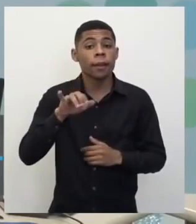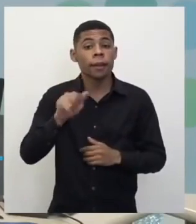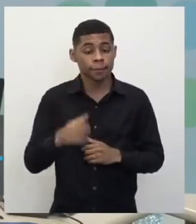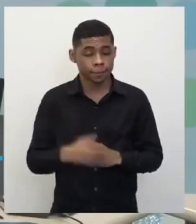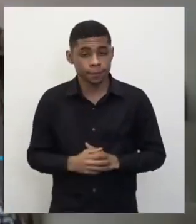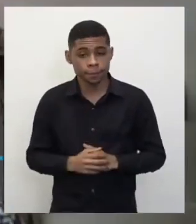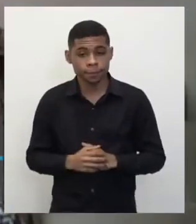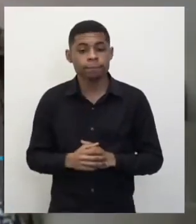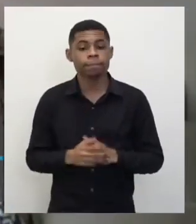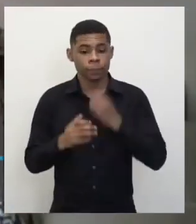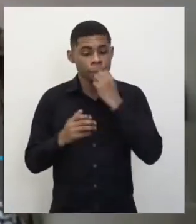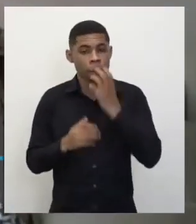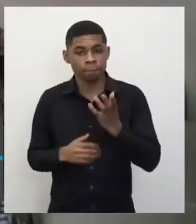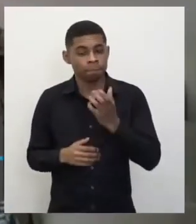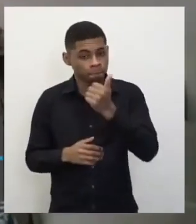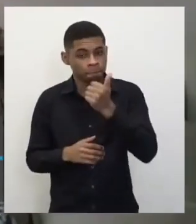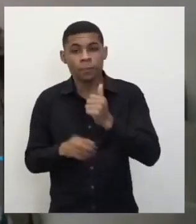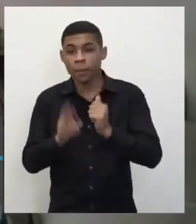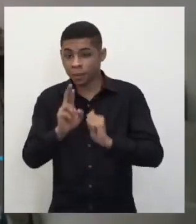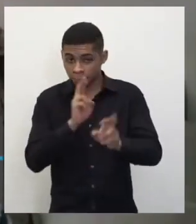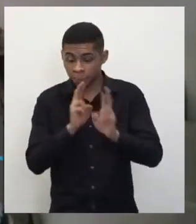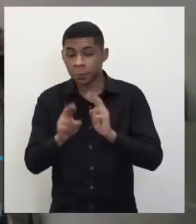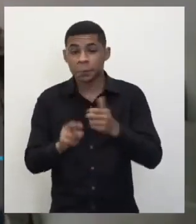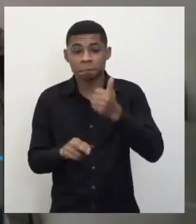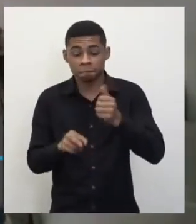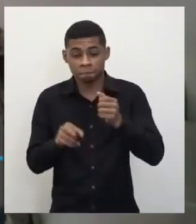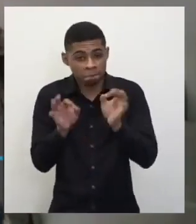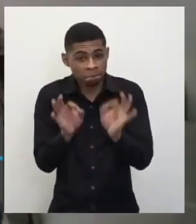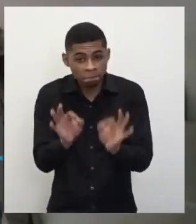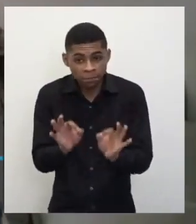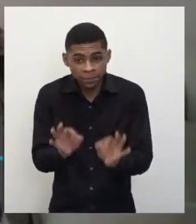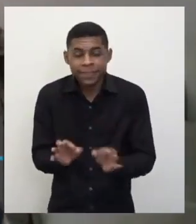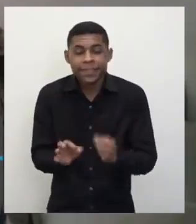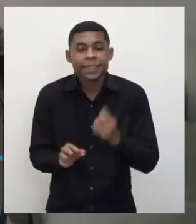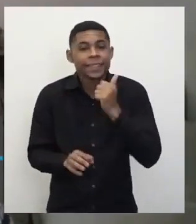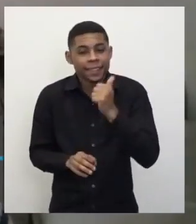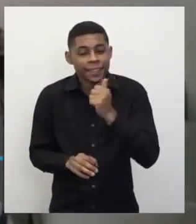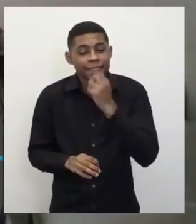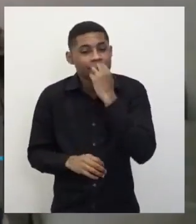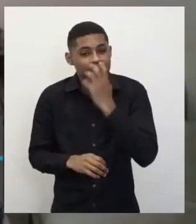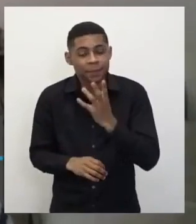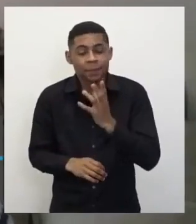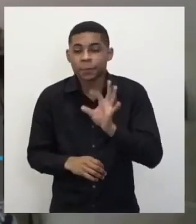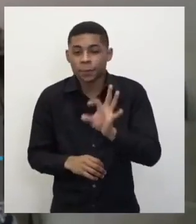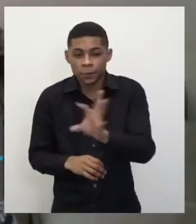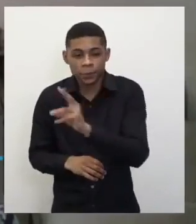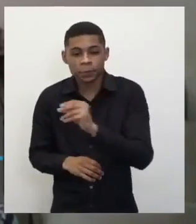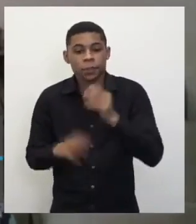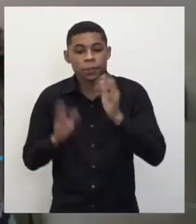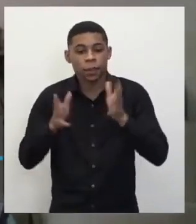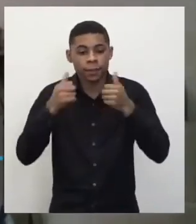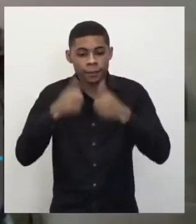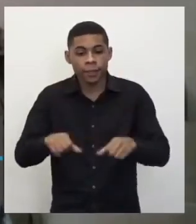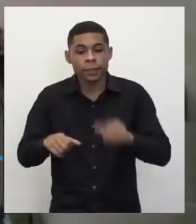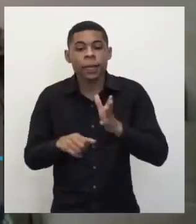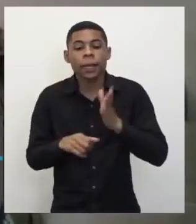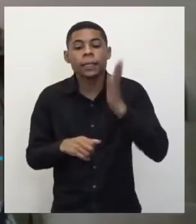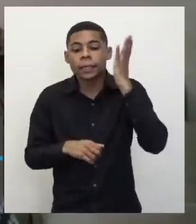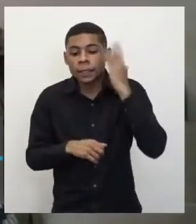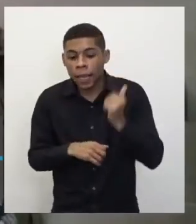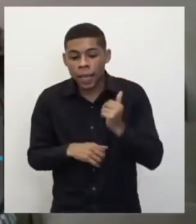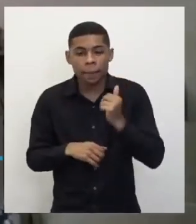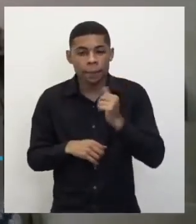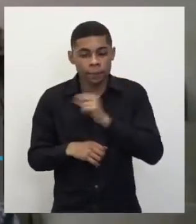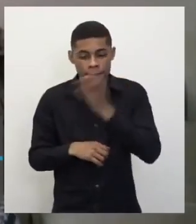Bom, foram respondendo bem direitinho aí, bonitinho, né? Todo mundo já sabe, porque nós